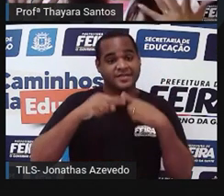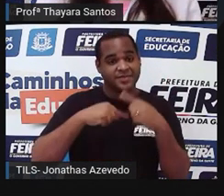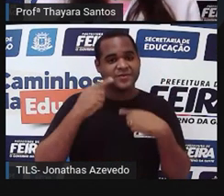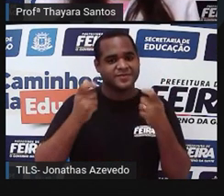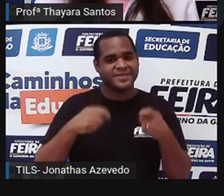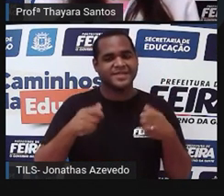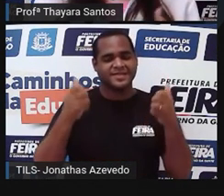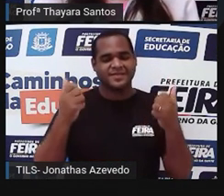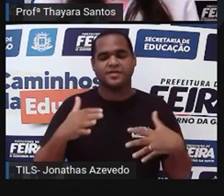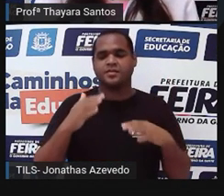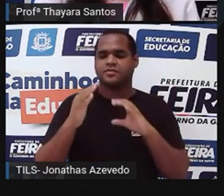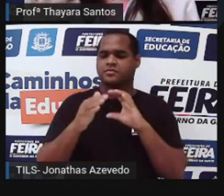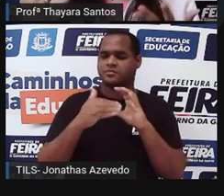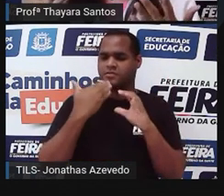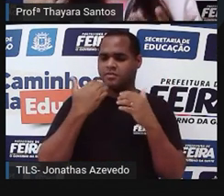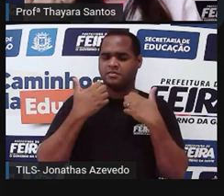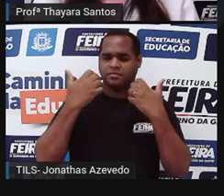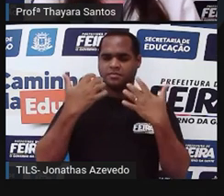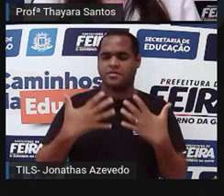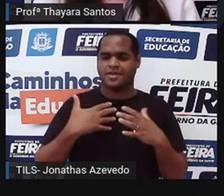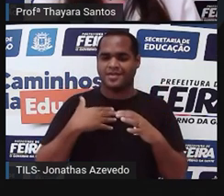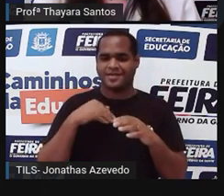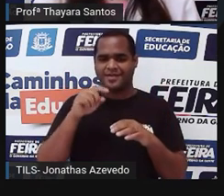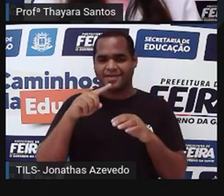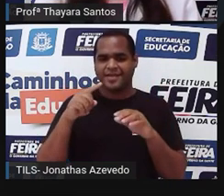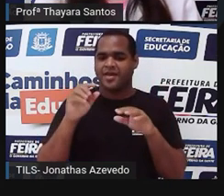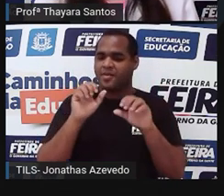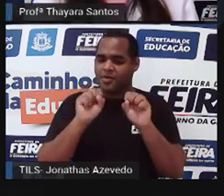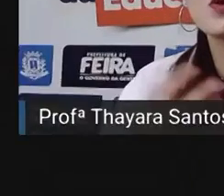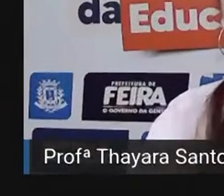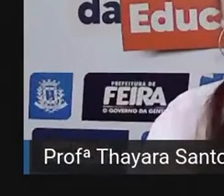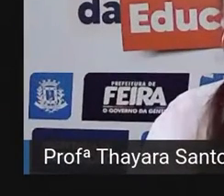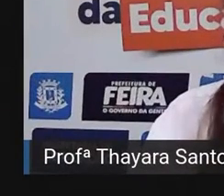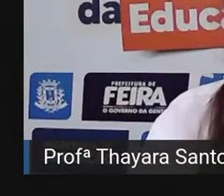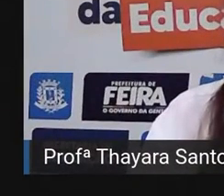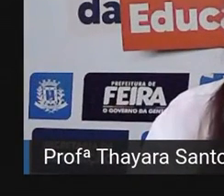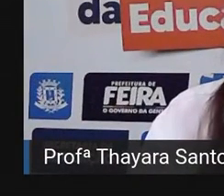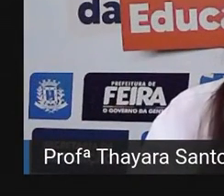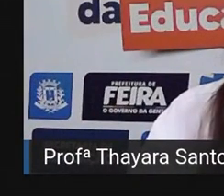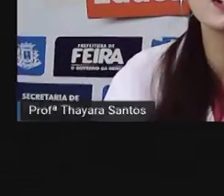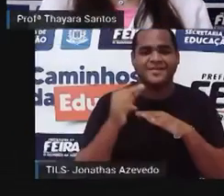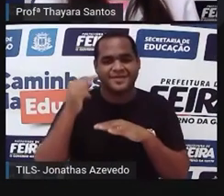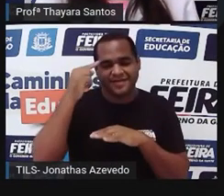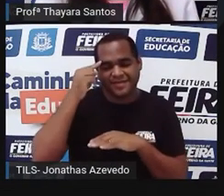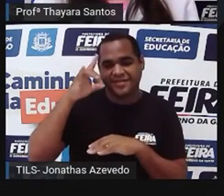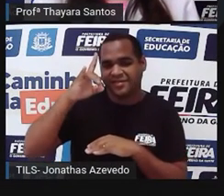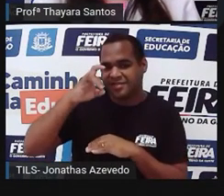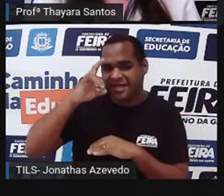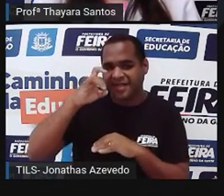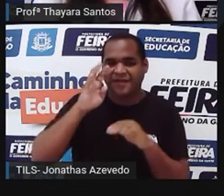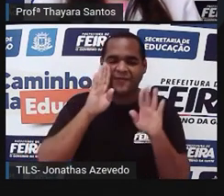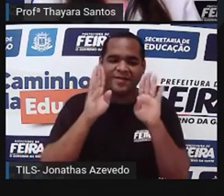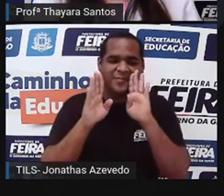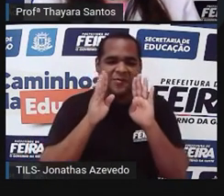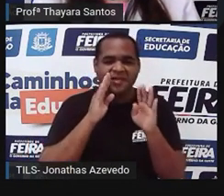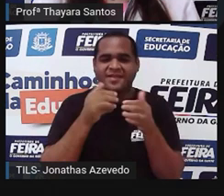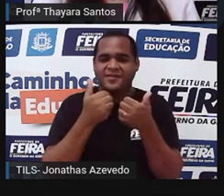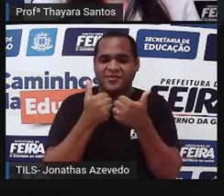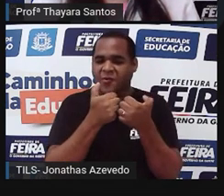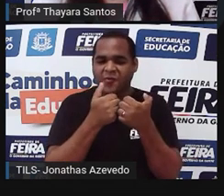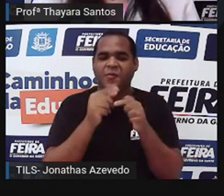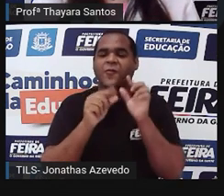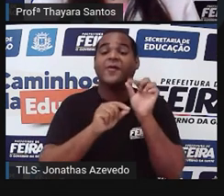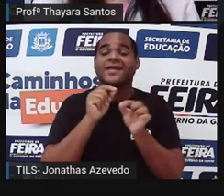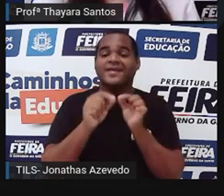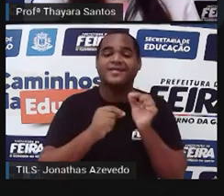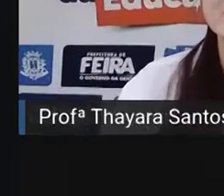me contem, me digam, eu quero que vocês marquem a gente nas redes sociais, contem como é que vocês foram no joguinho, o que foi que vocês acharam dele,